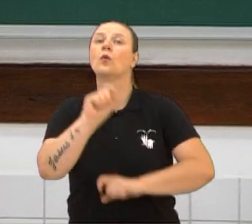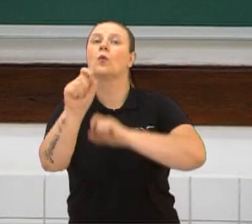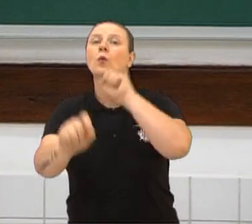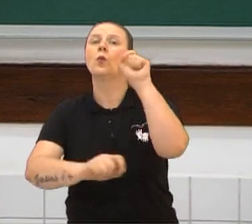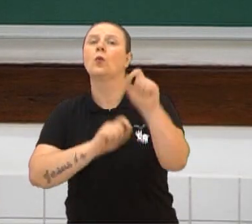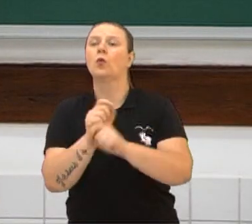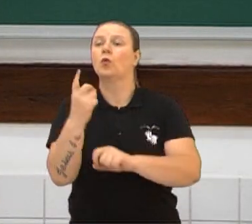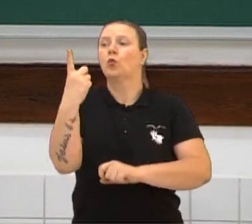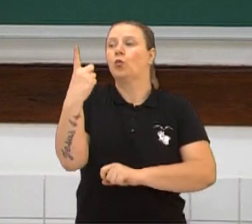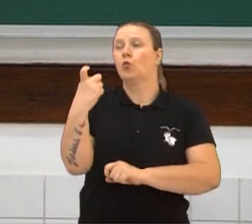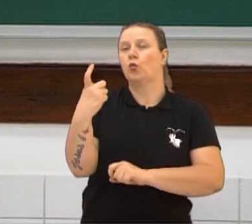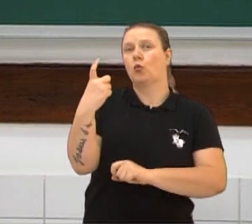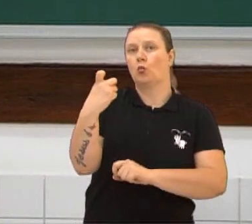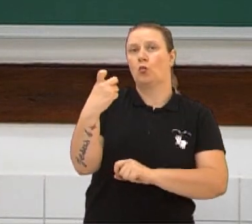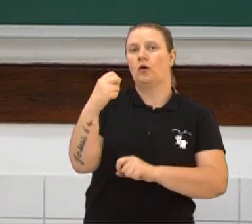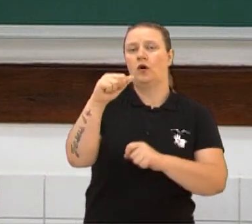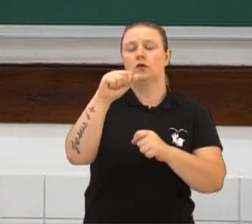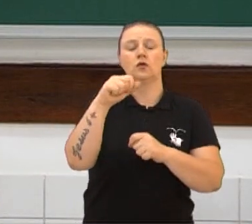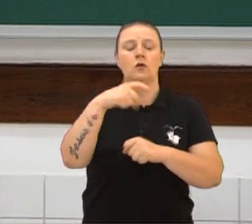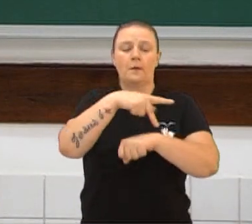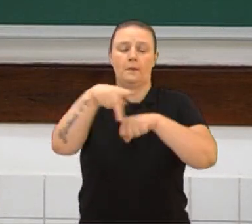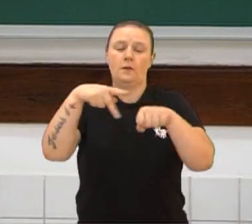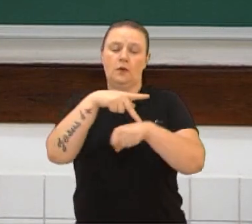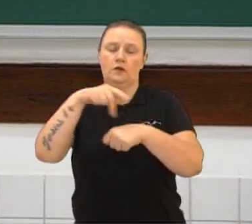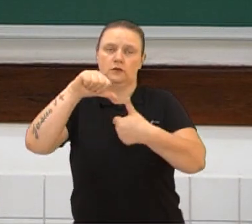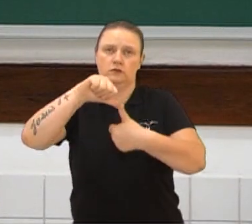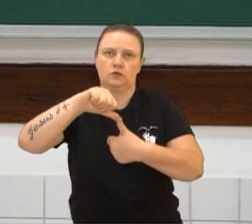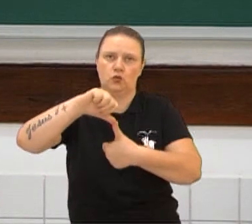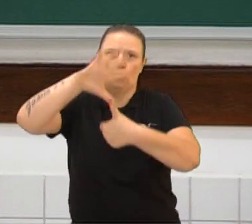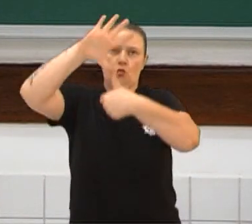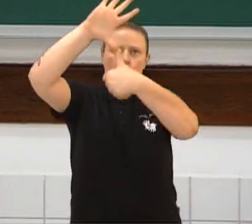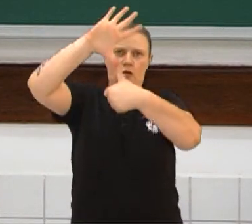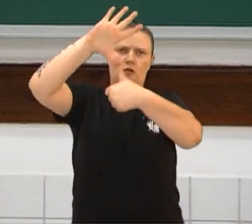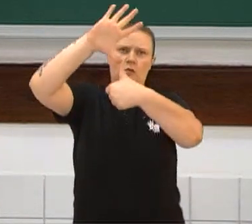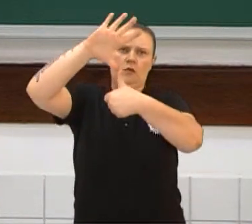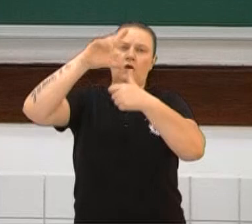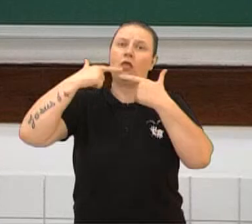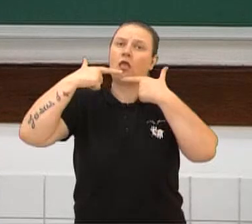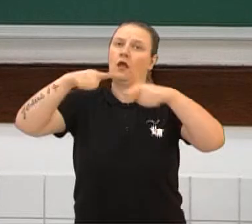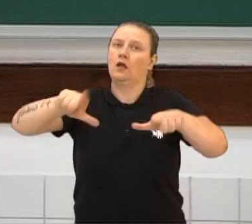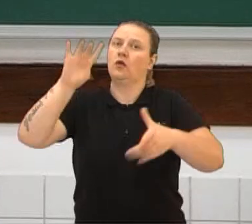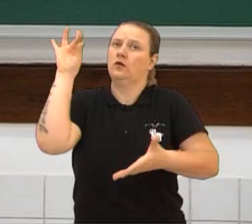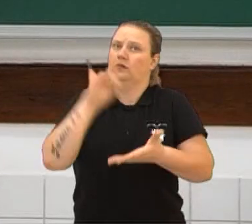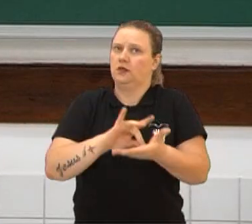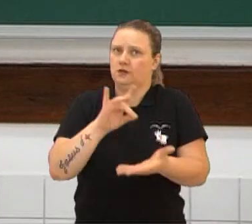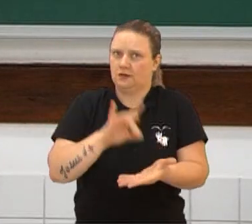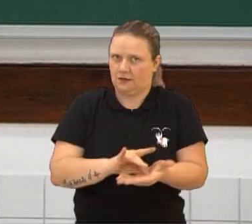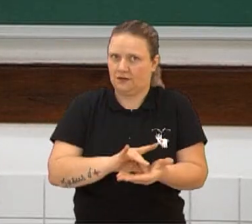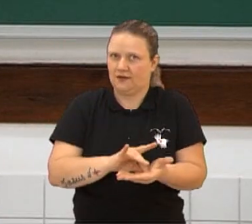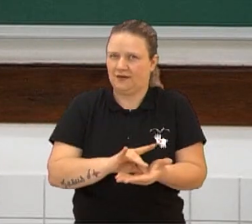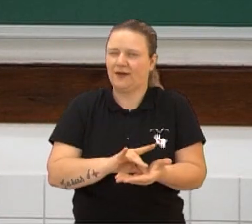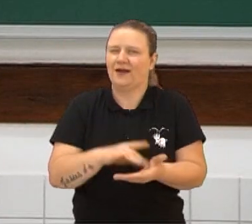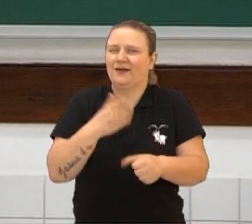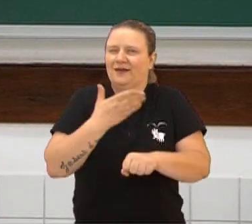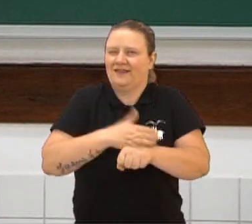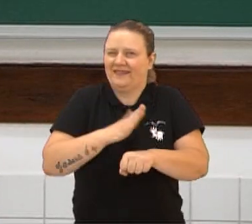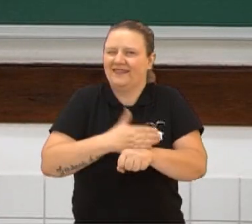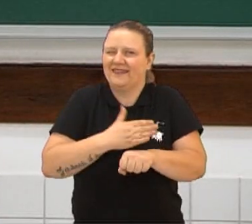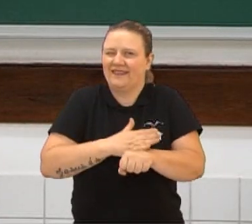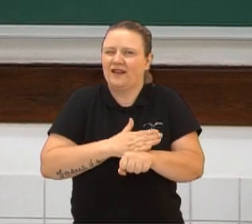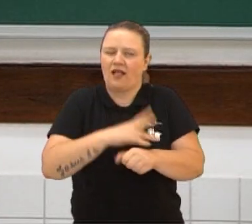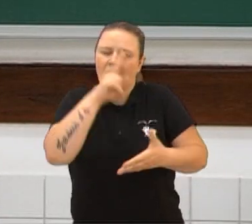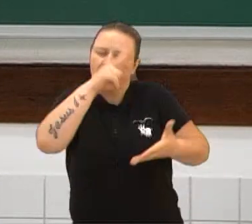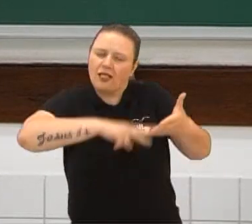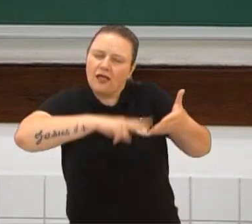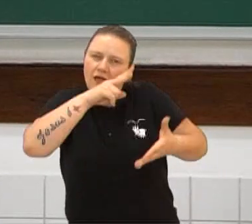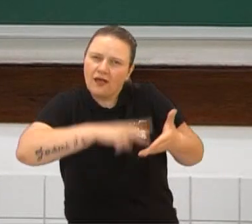é o único país da América do Norte onde o espanhol é língua oficial? Bem tranquilinho também, uns minutinhos para vocês lerem